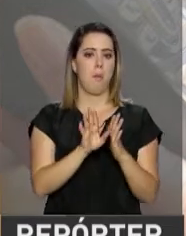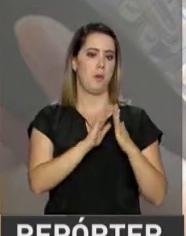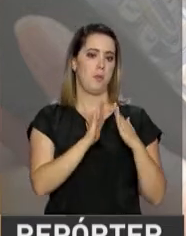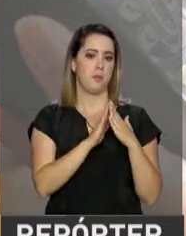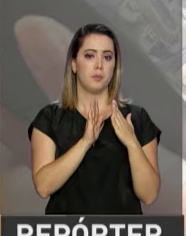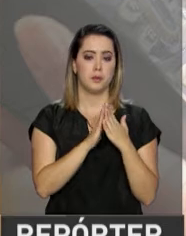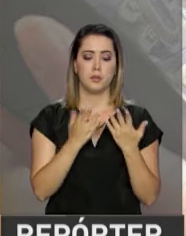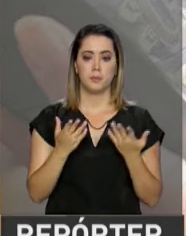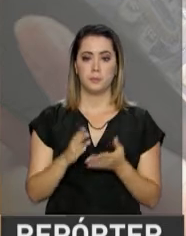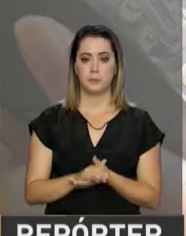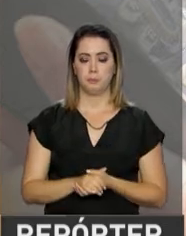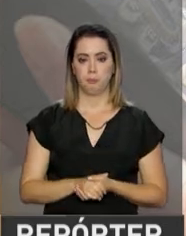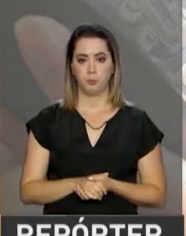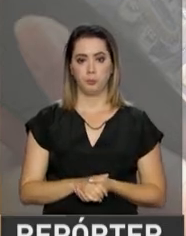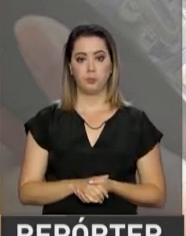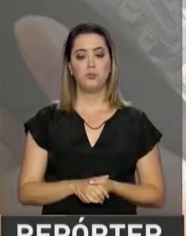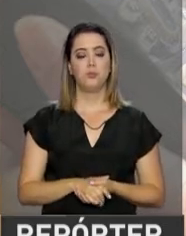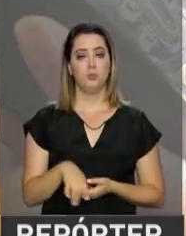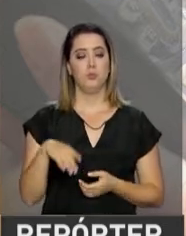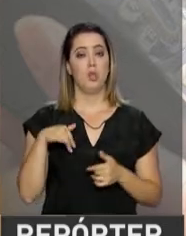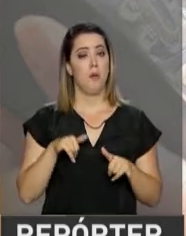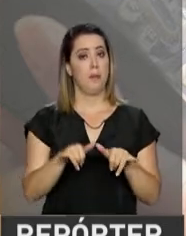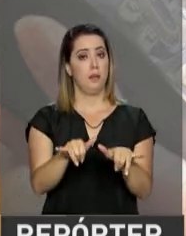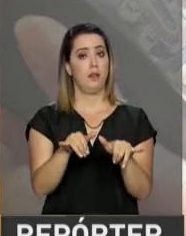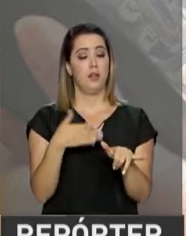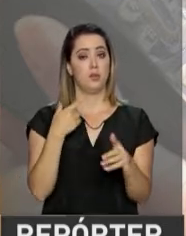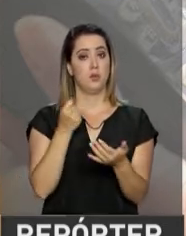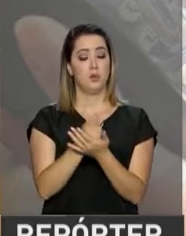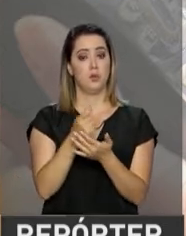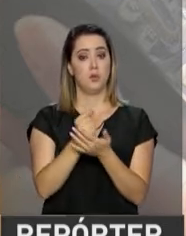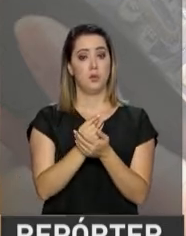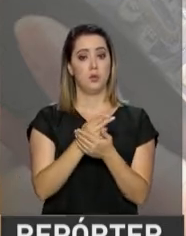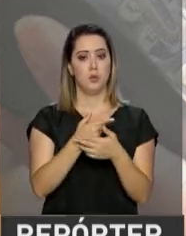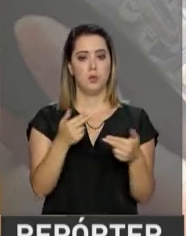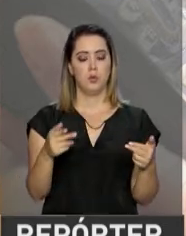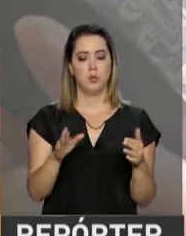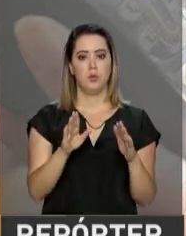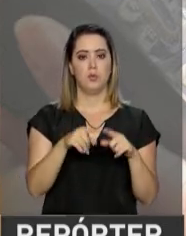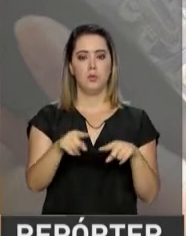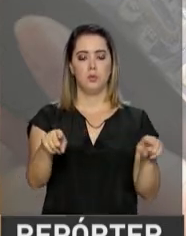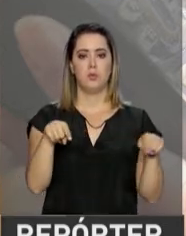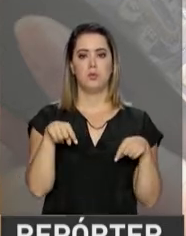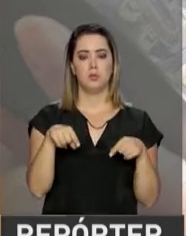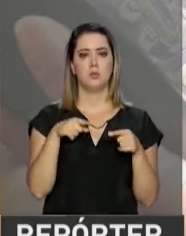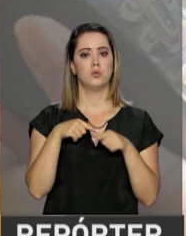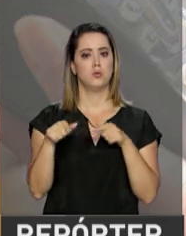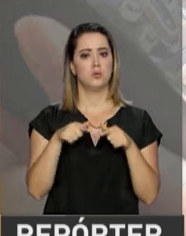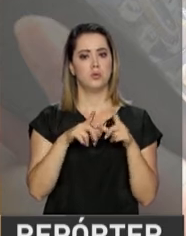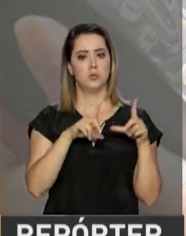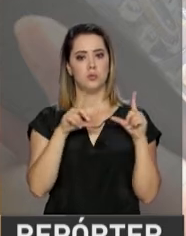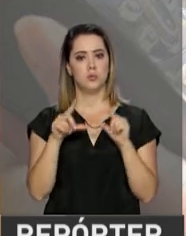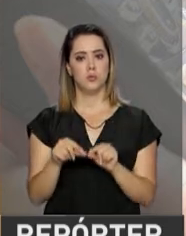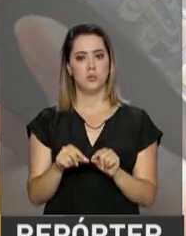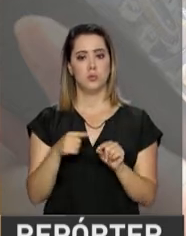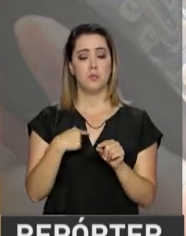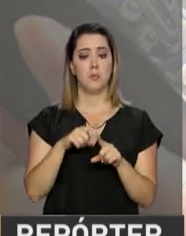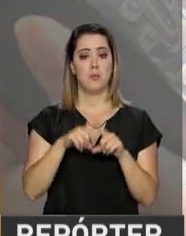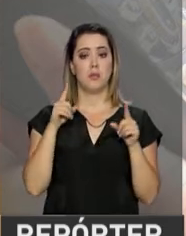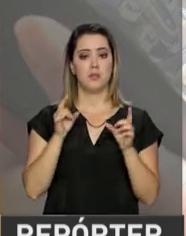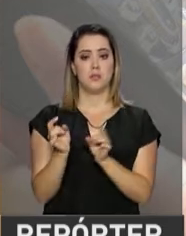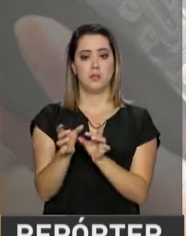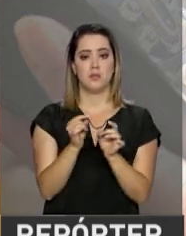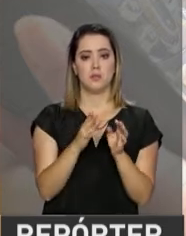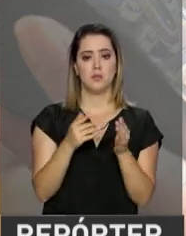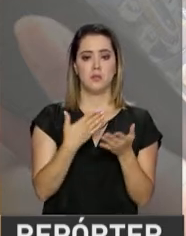e doméstico hipermercados e materiais para escritório registraram queda já o varejo ampliado